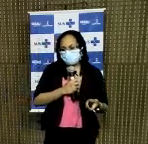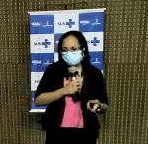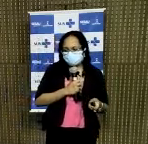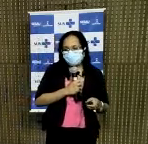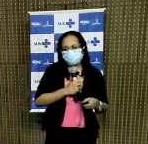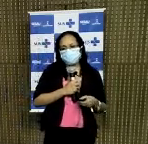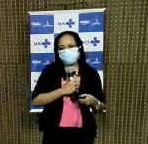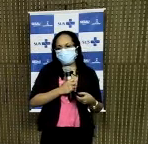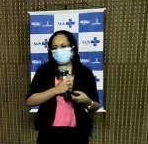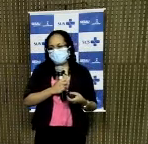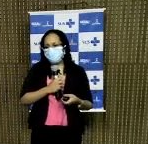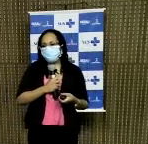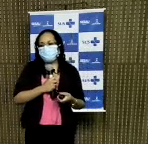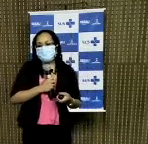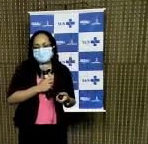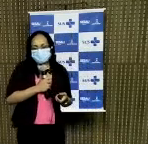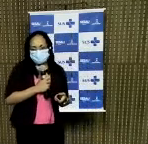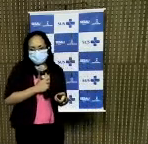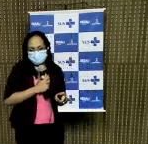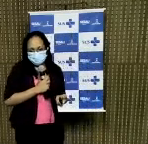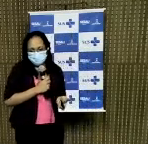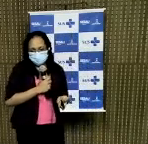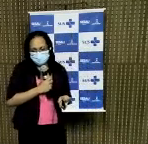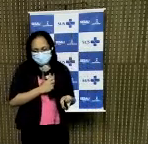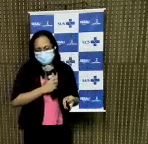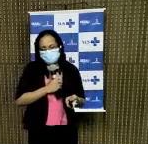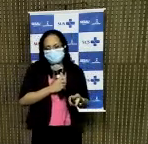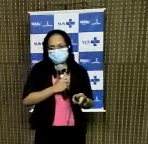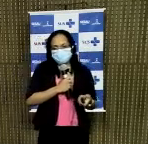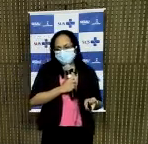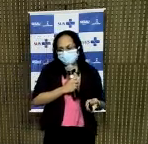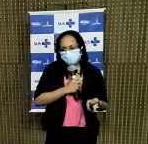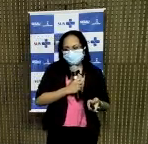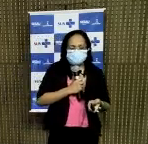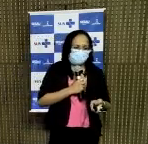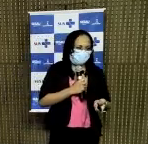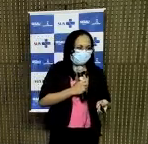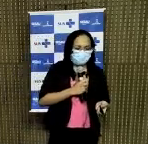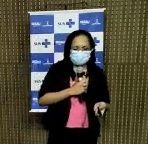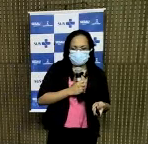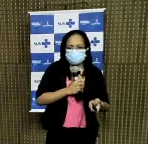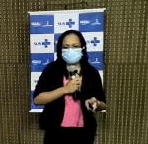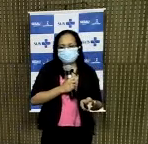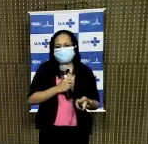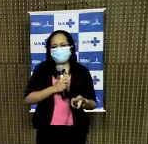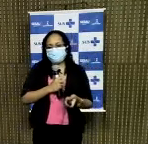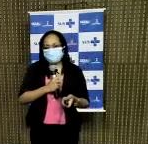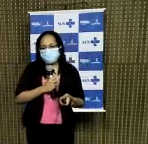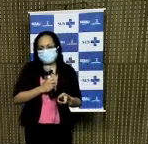ao adolescente, também o mesmo caso. Primeiro semestre de 2021, apenas 15% dessa população foi atendida,